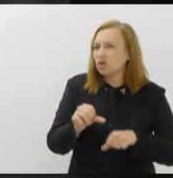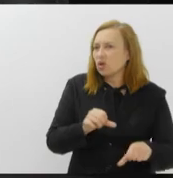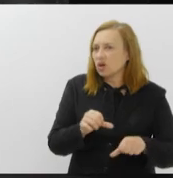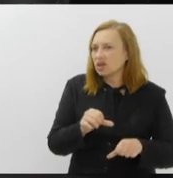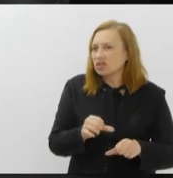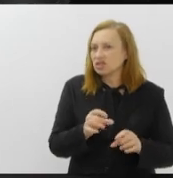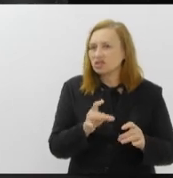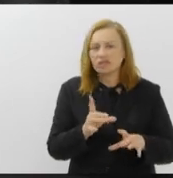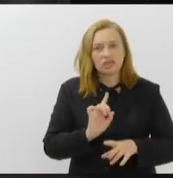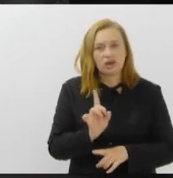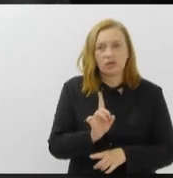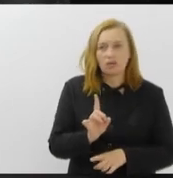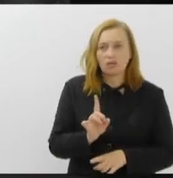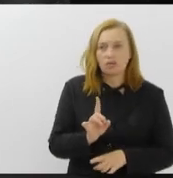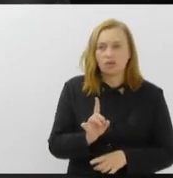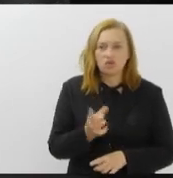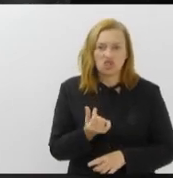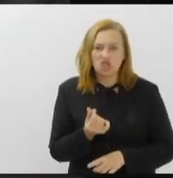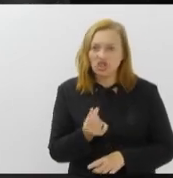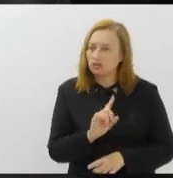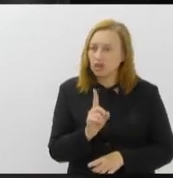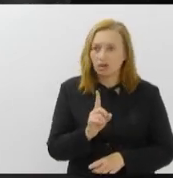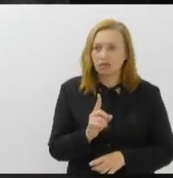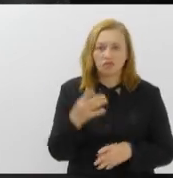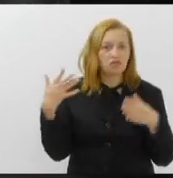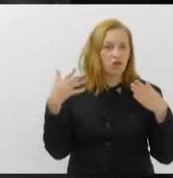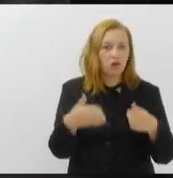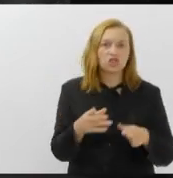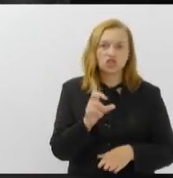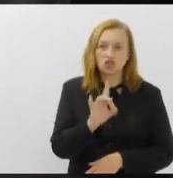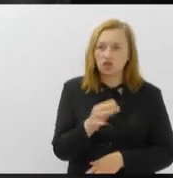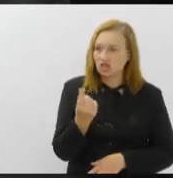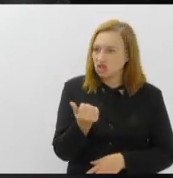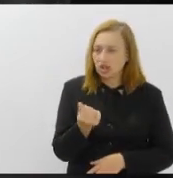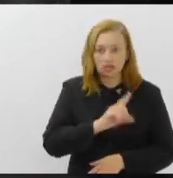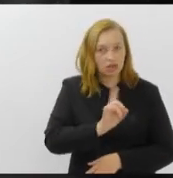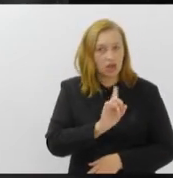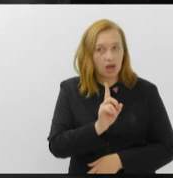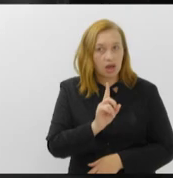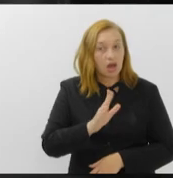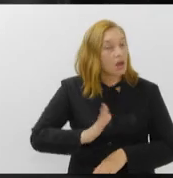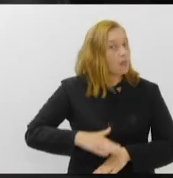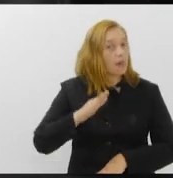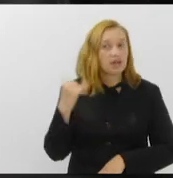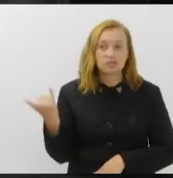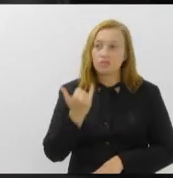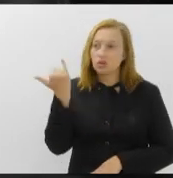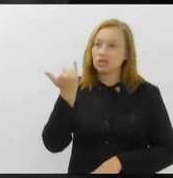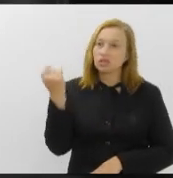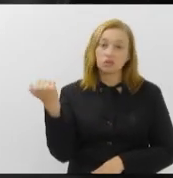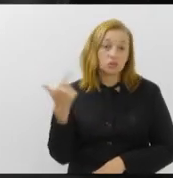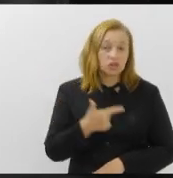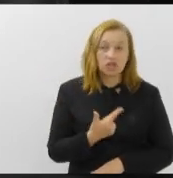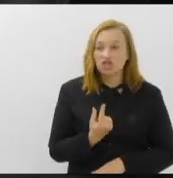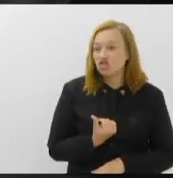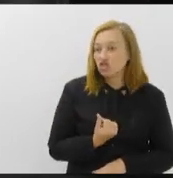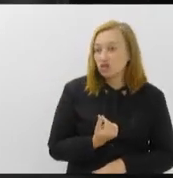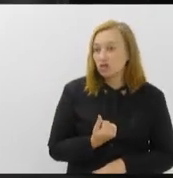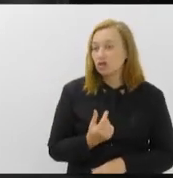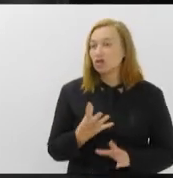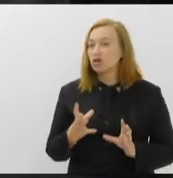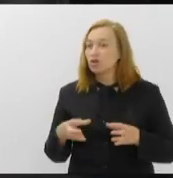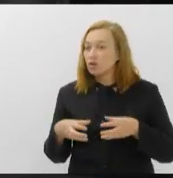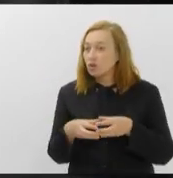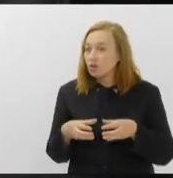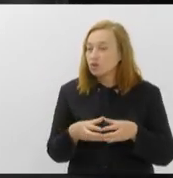de dinheiro, né? A gente não está falando disso, a gente está falando de uma coisa muito mais rica do que isso, né? De cooperativismo, de